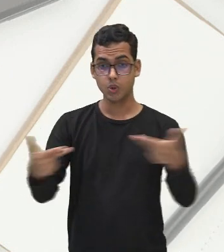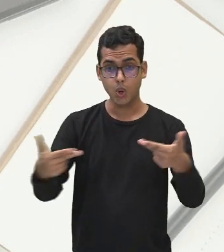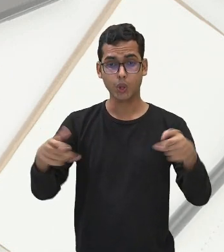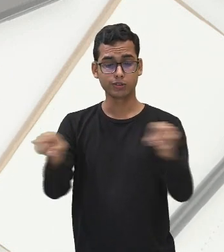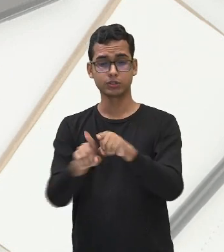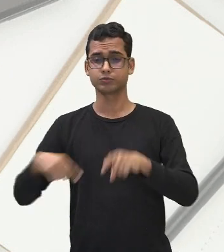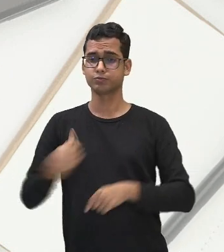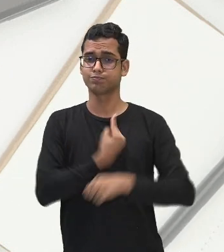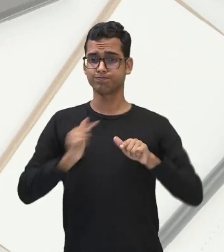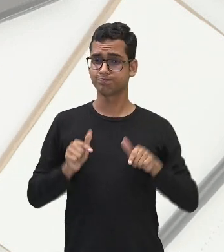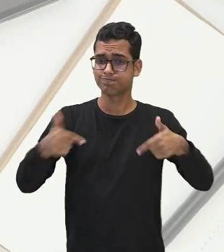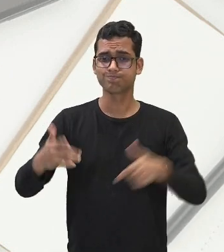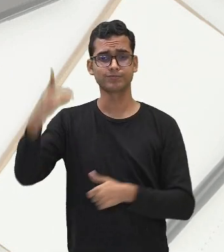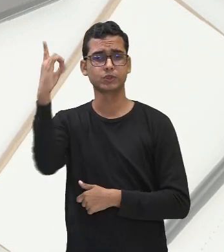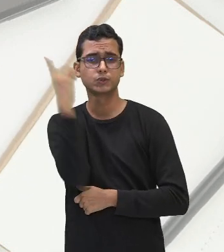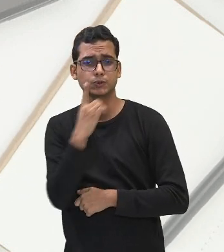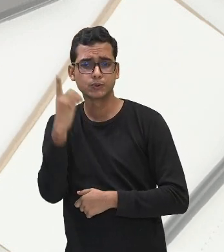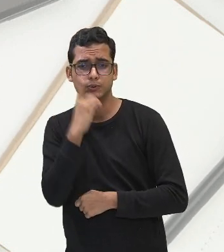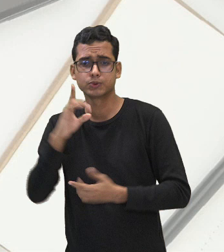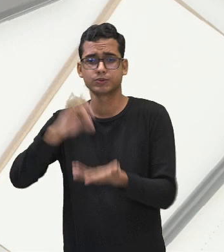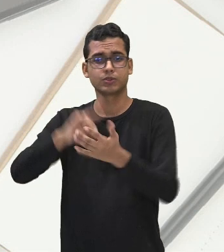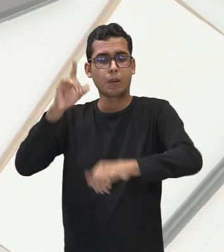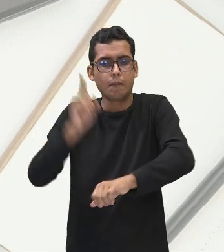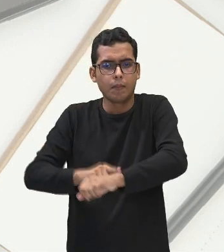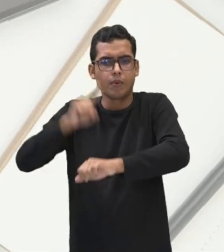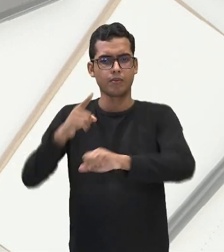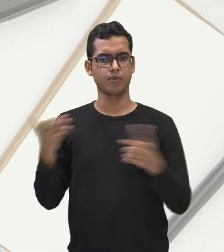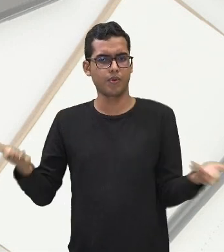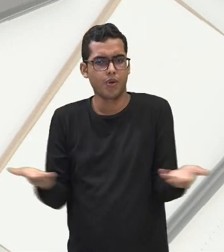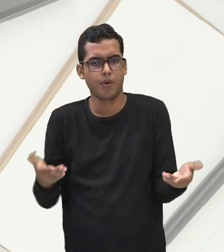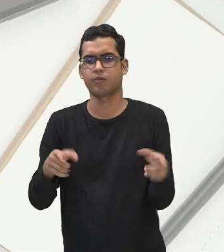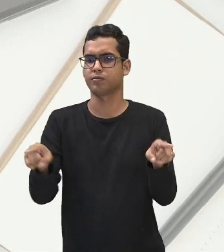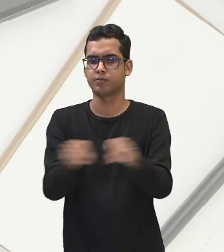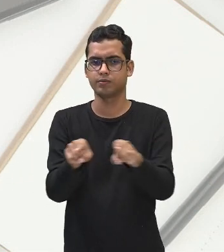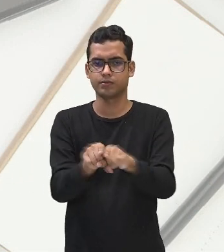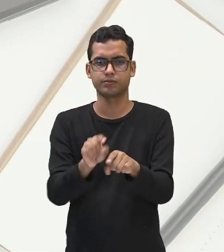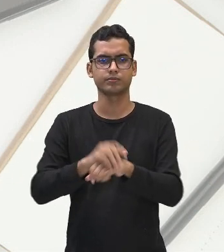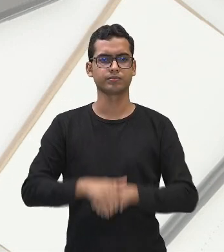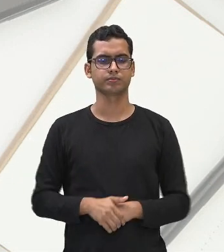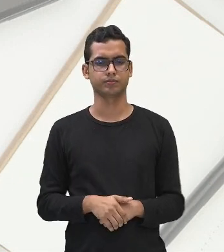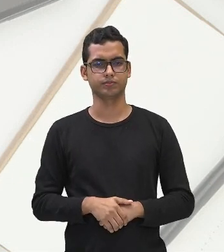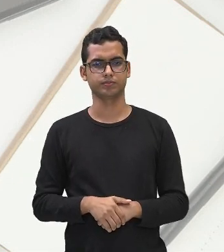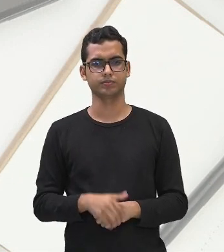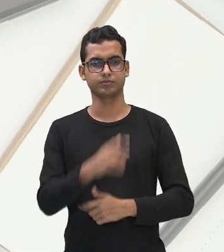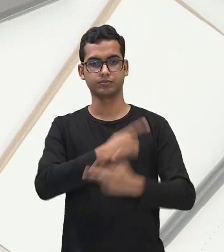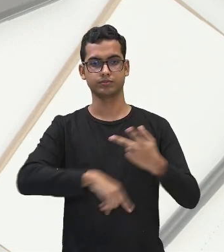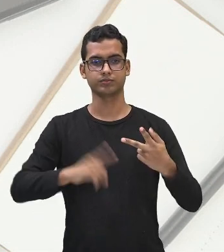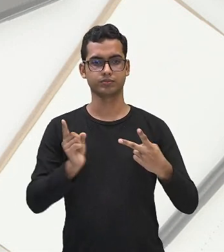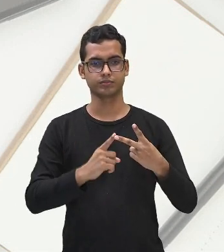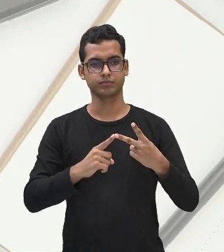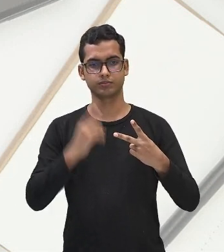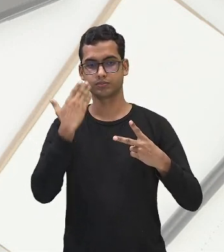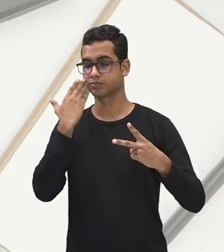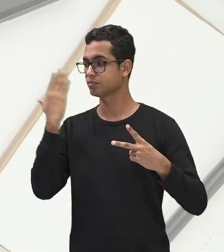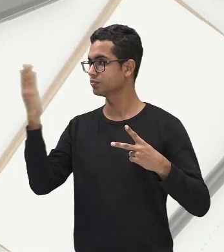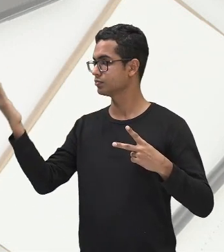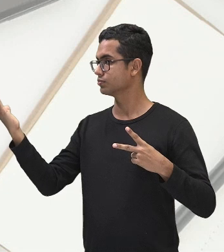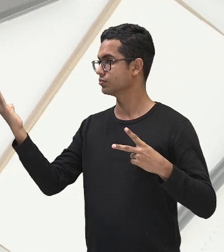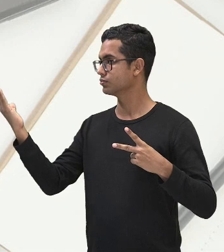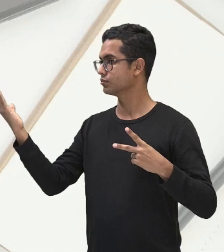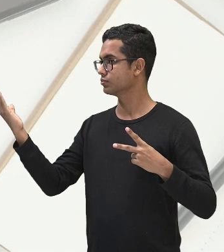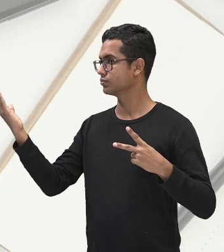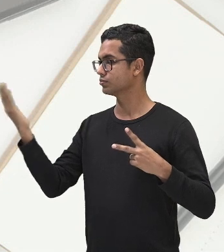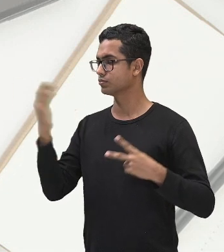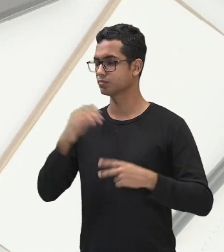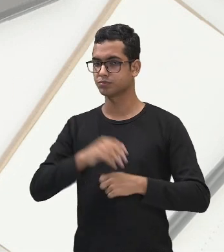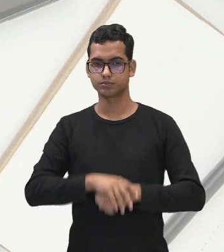coisas que são deste momento, verdades ou valores universais. Então, quando a gente está